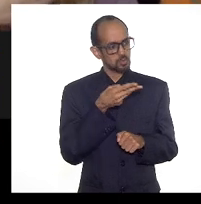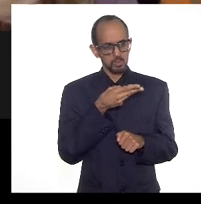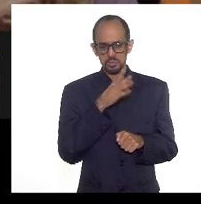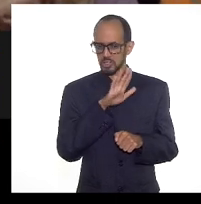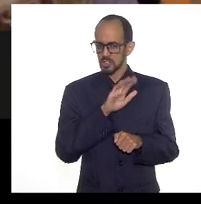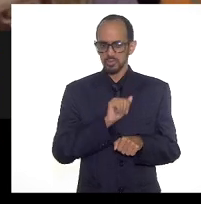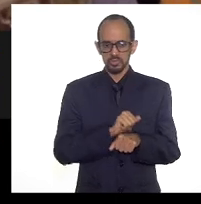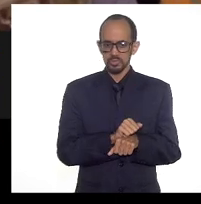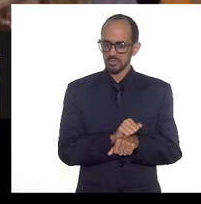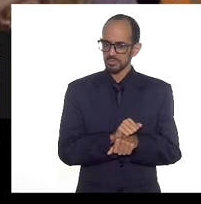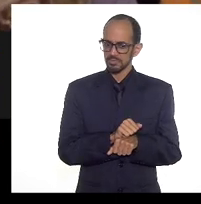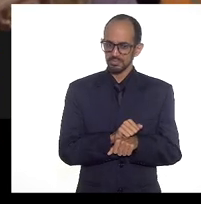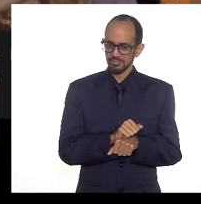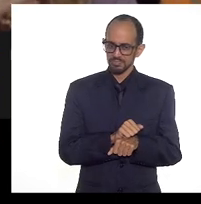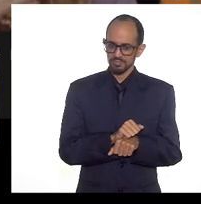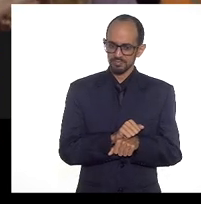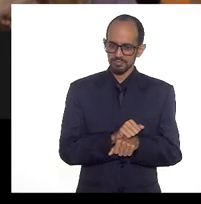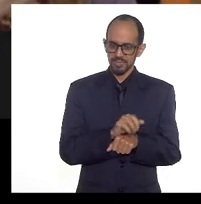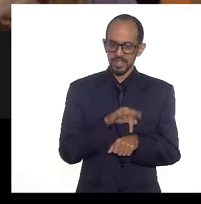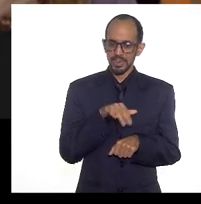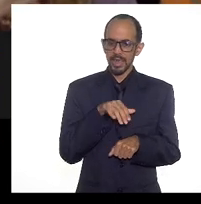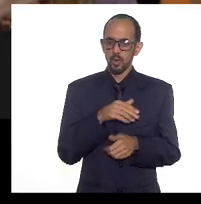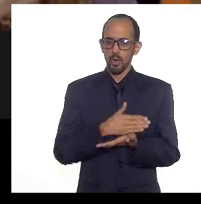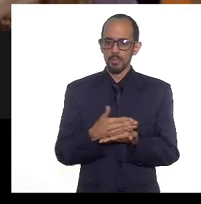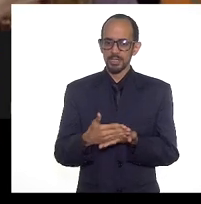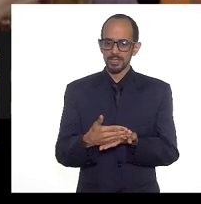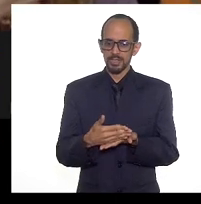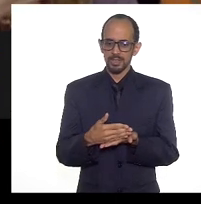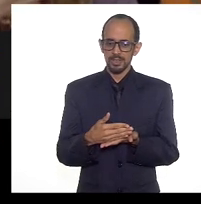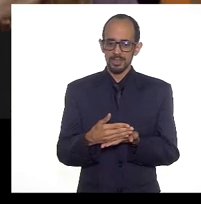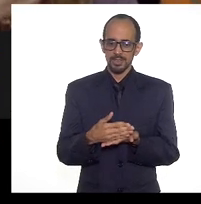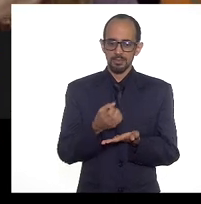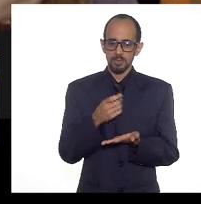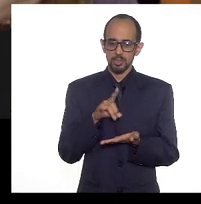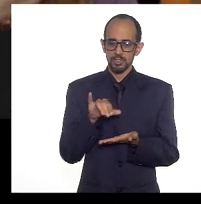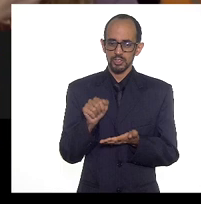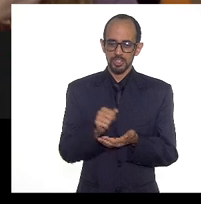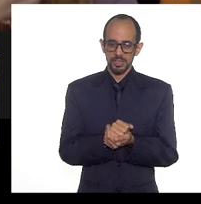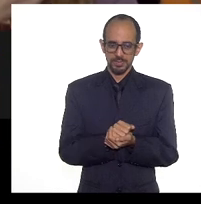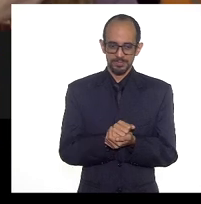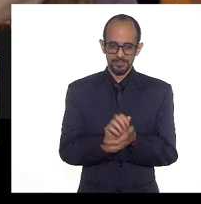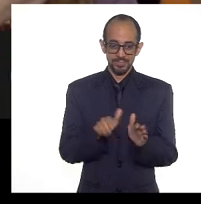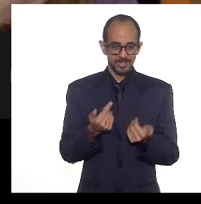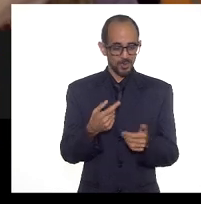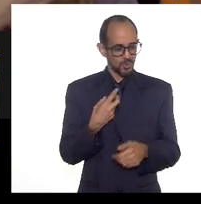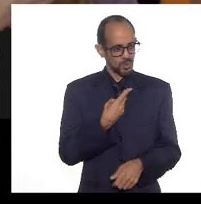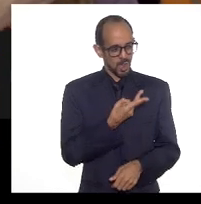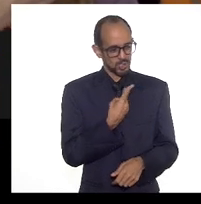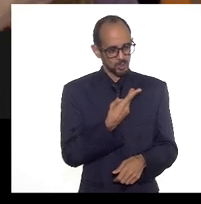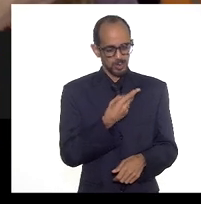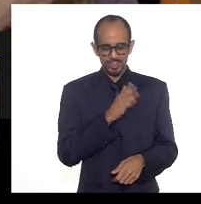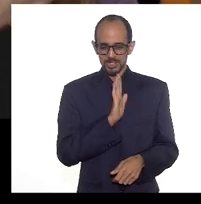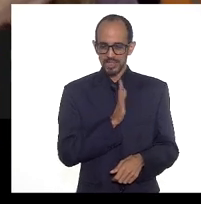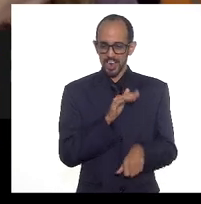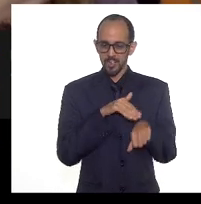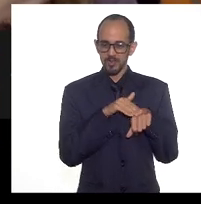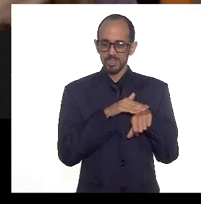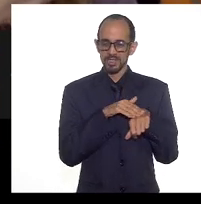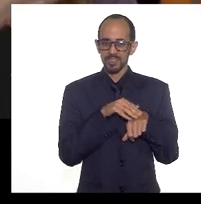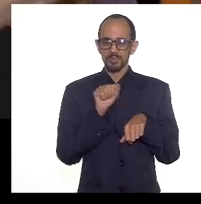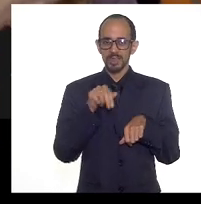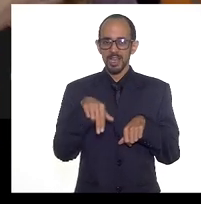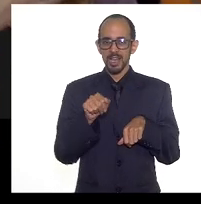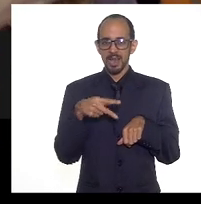ambas. Quem começa? Bom dia. Nós já conversamos e a Ana Paula vai